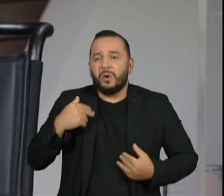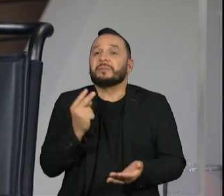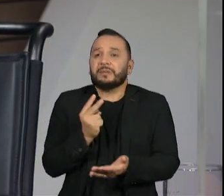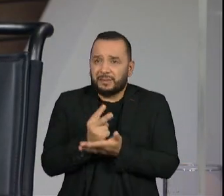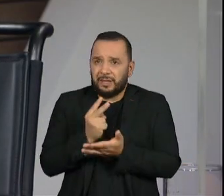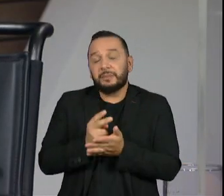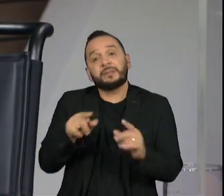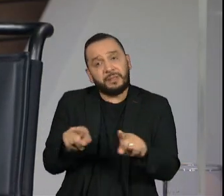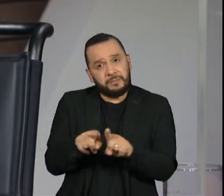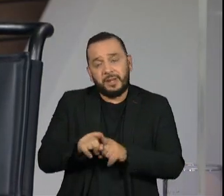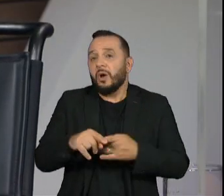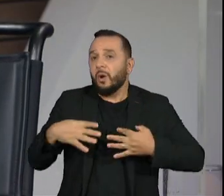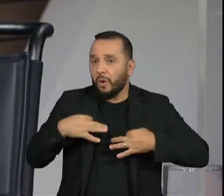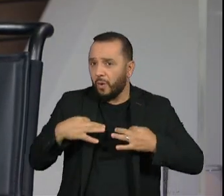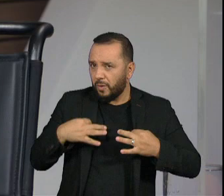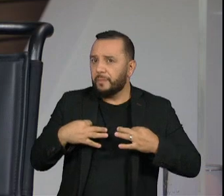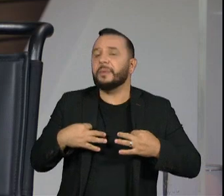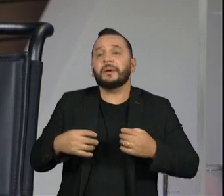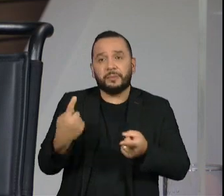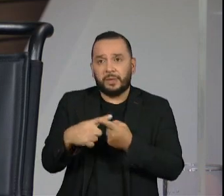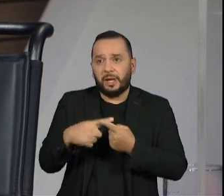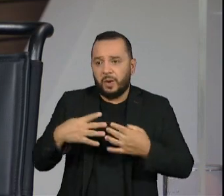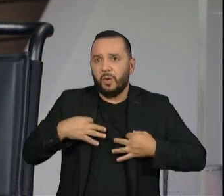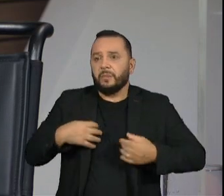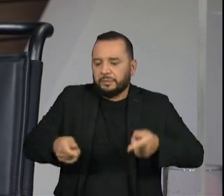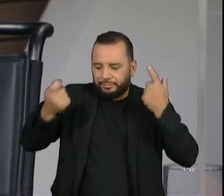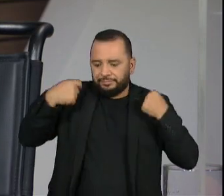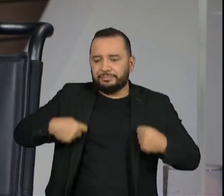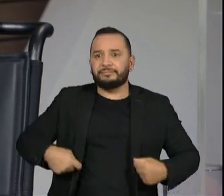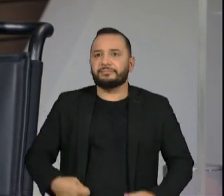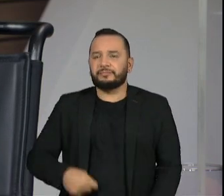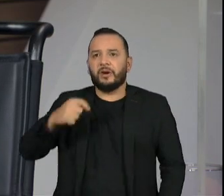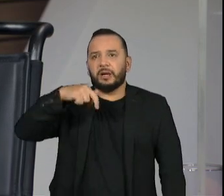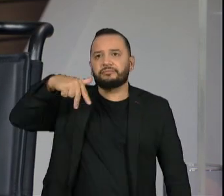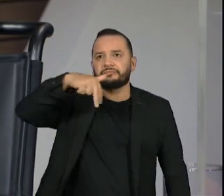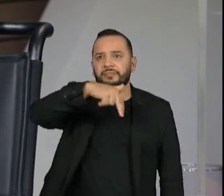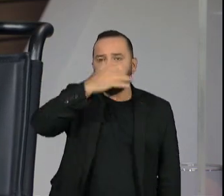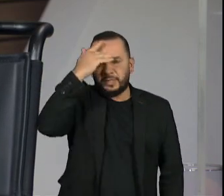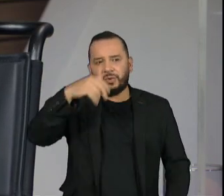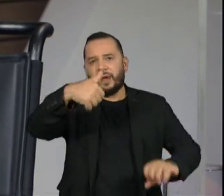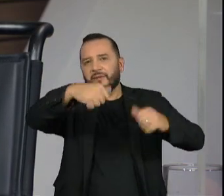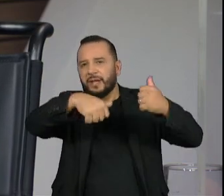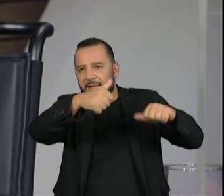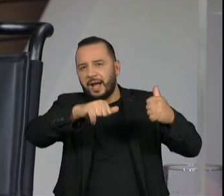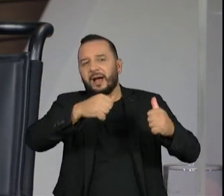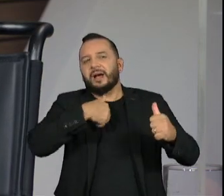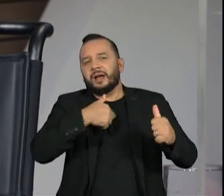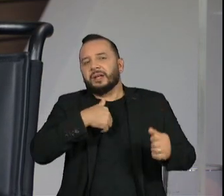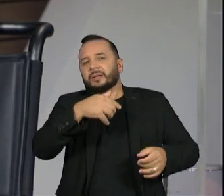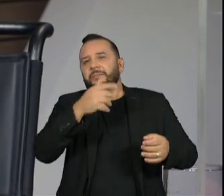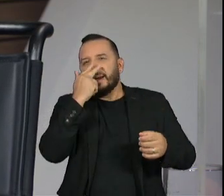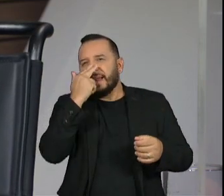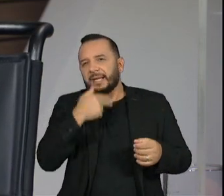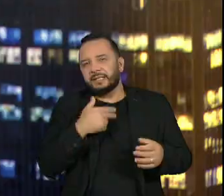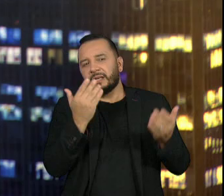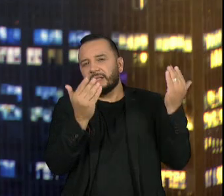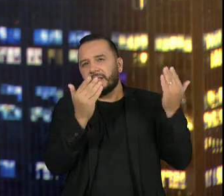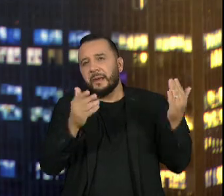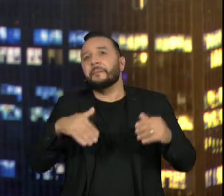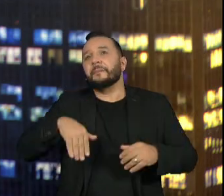um reflexo disso, porque ela vai vestir esse corpo que circula socialmente, que é julgado, que é percebido muito mais do que o corpo